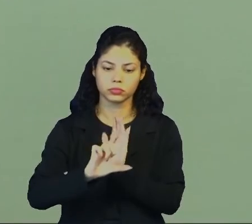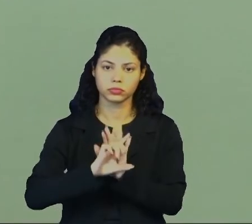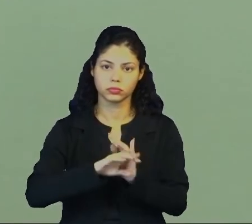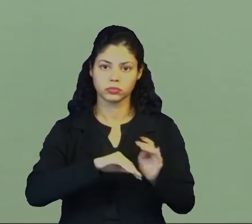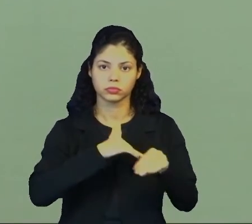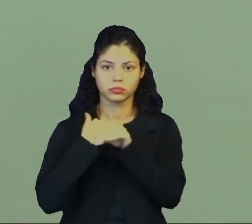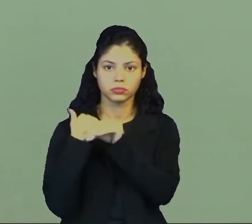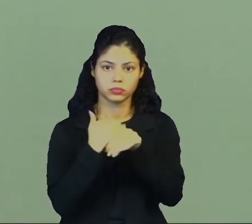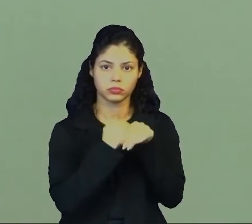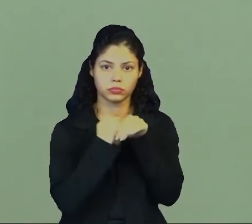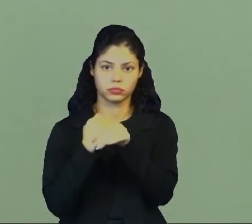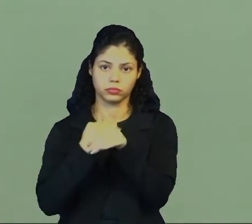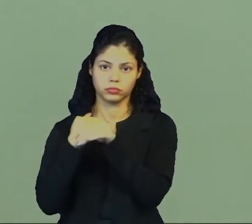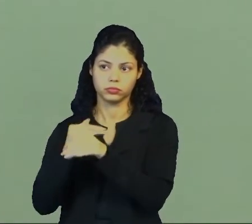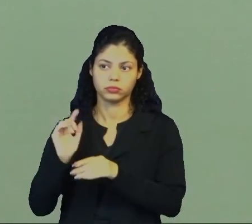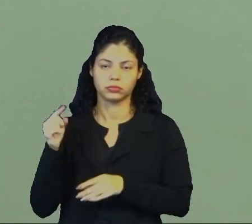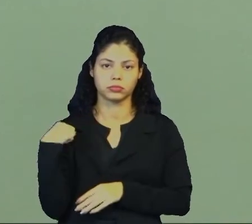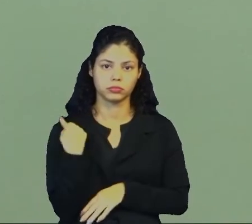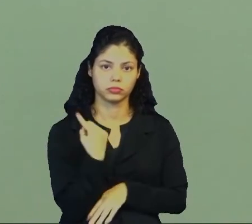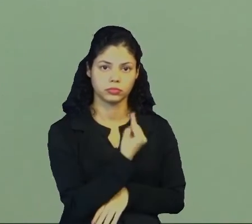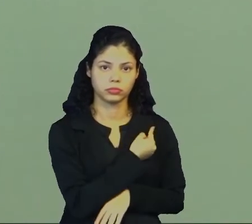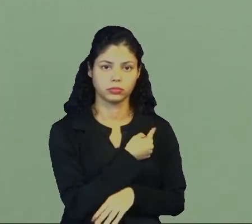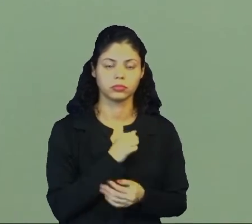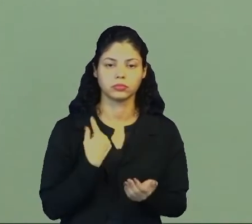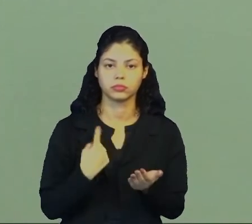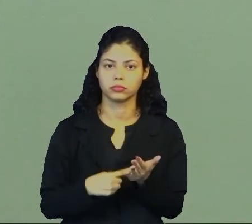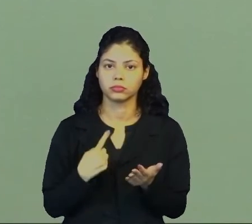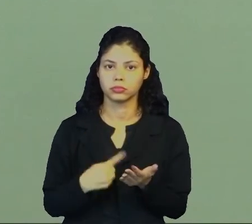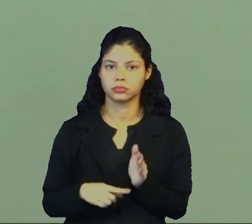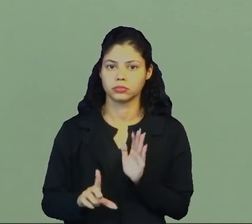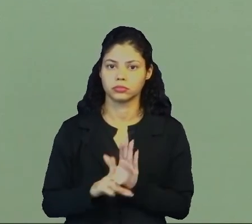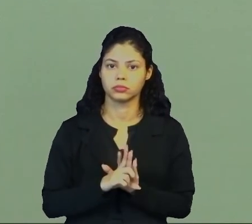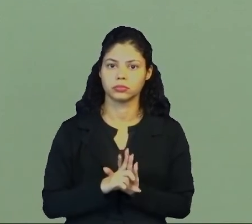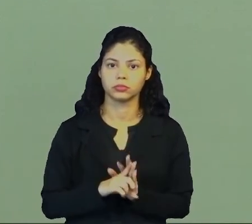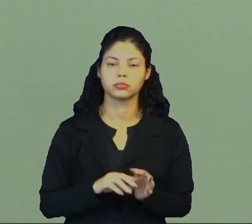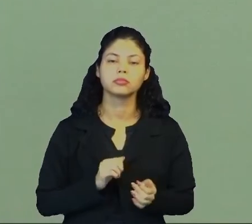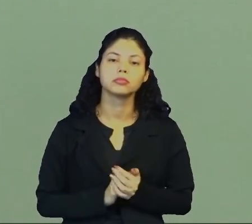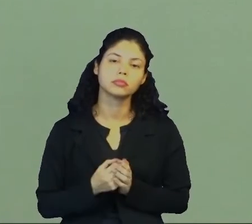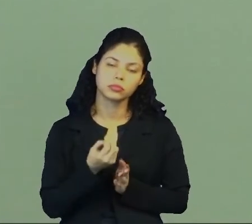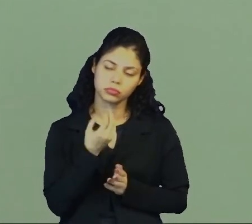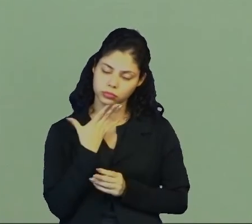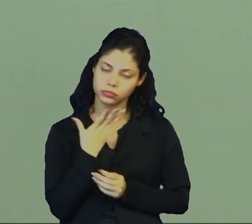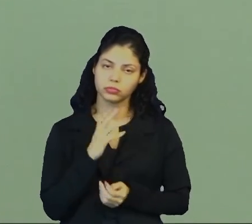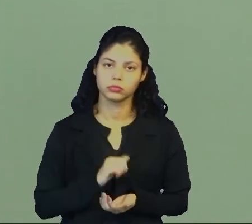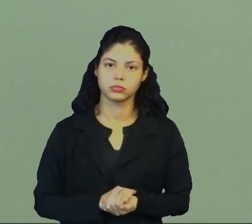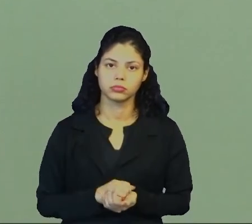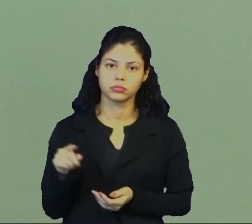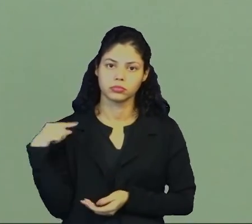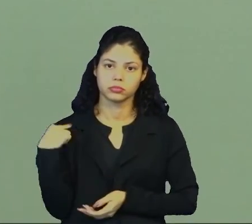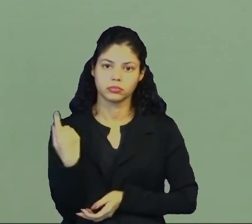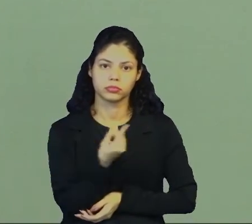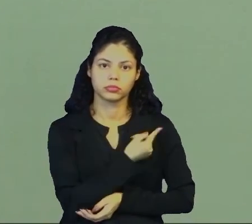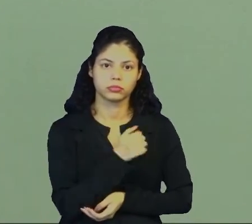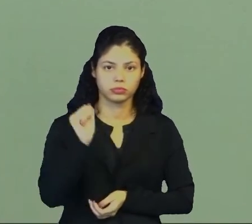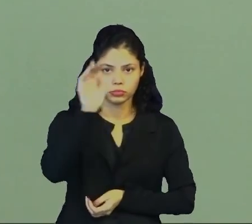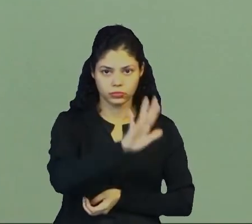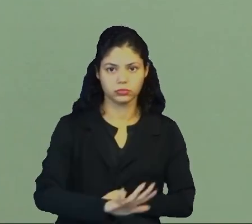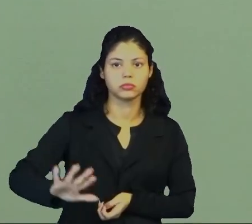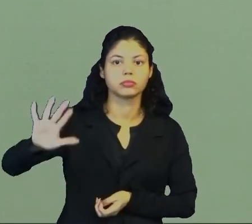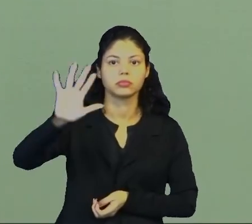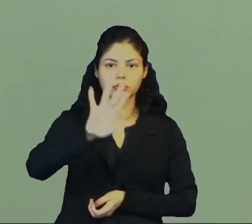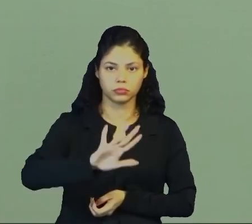ali registradas para que sejam, né, cumpridas as nossas leis e que o bem-estar